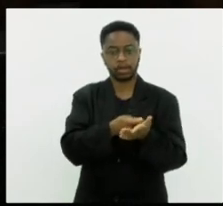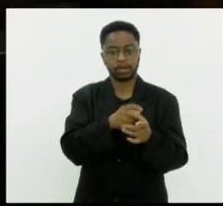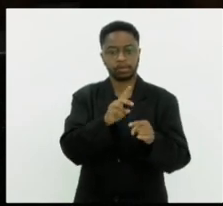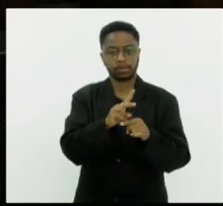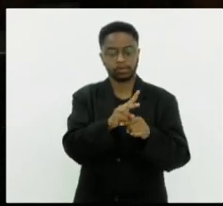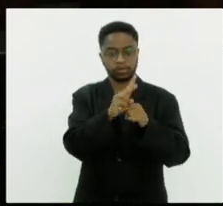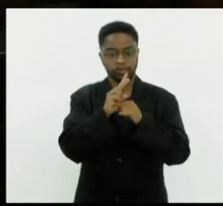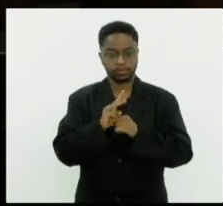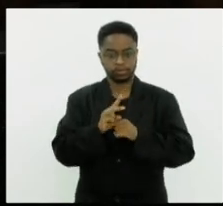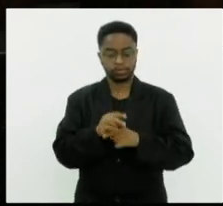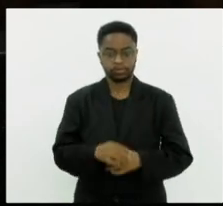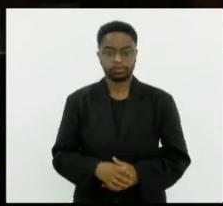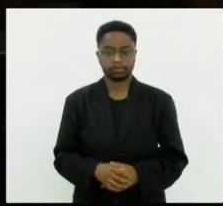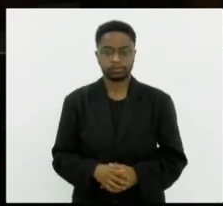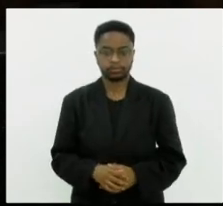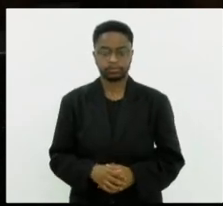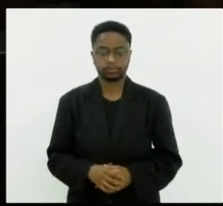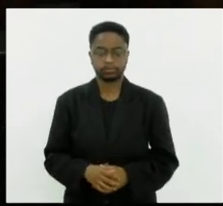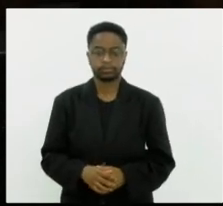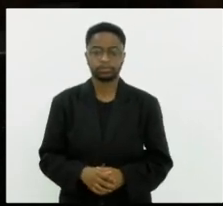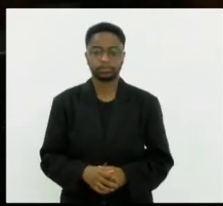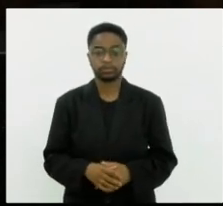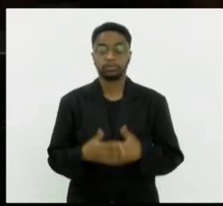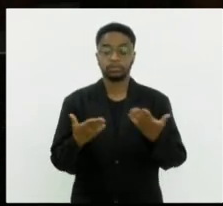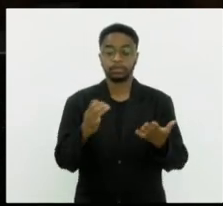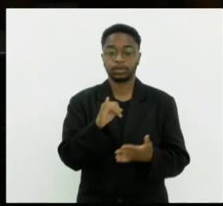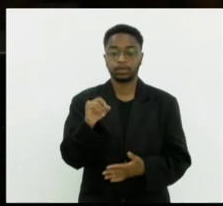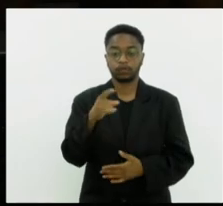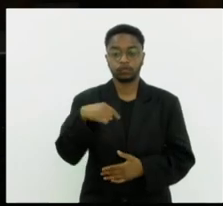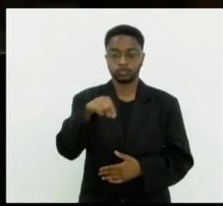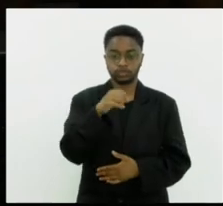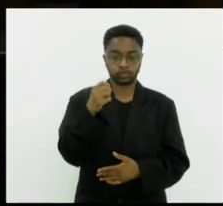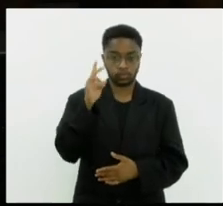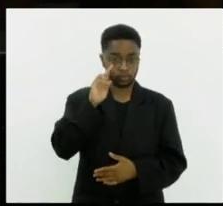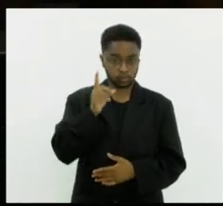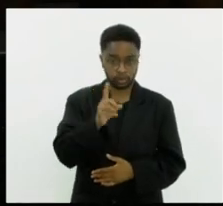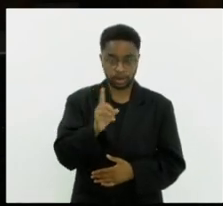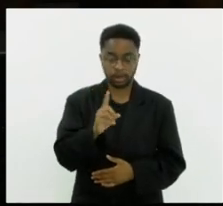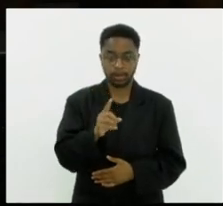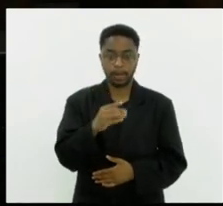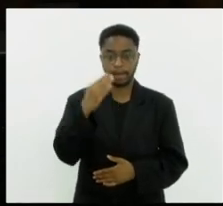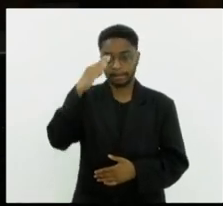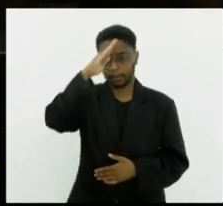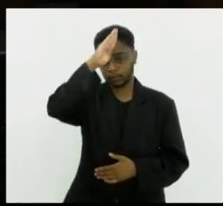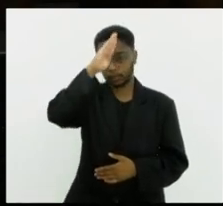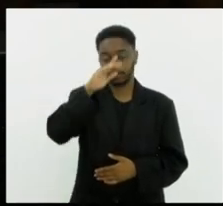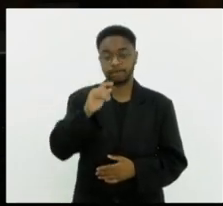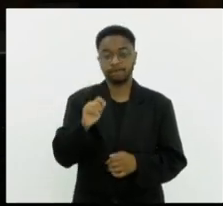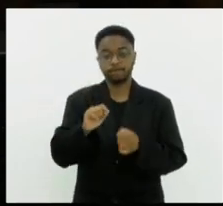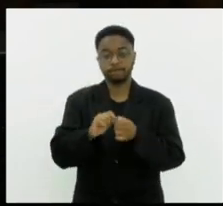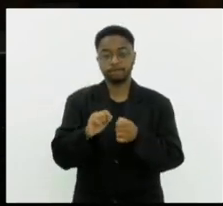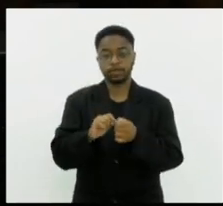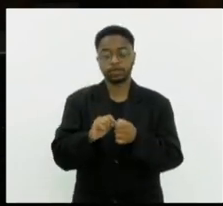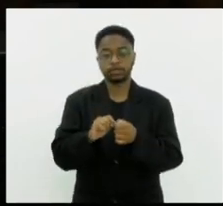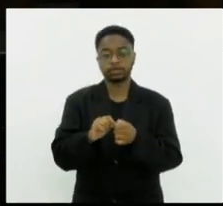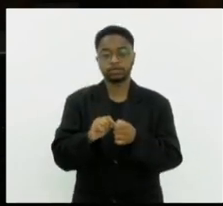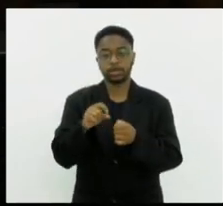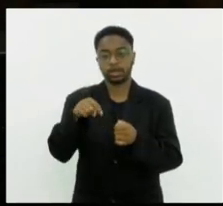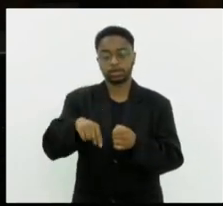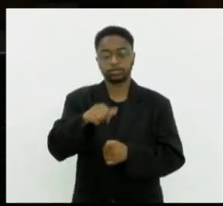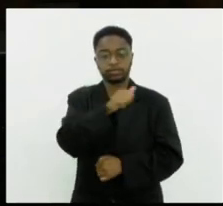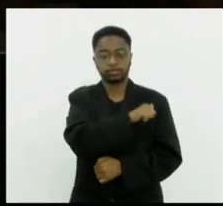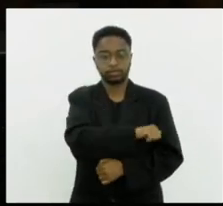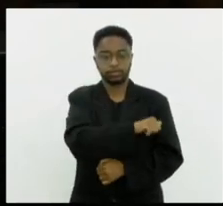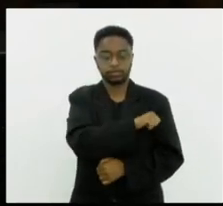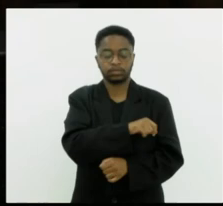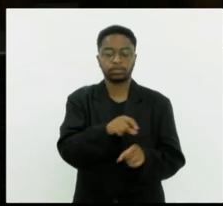empréstimo. E quem não se lembra, no governo Bolsonaro, que Bolsonaro fez o gesto para o Estado do Rio de Janeiro, o ministro da